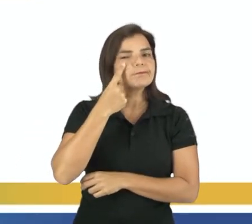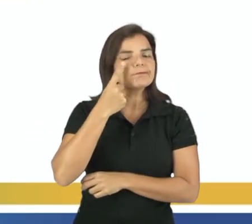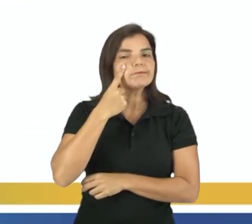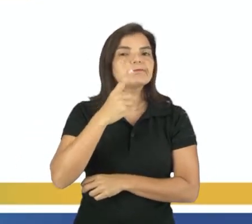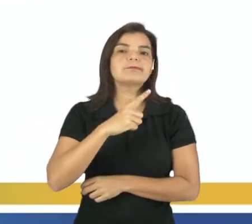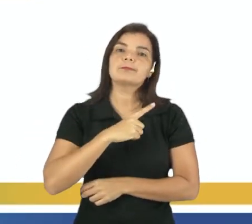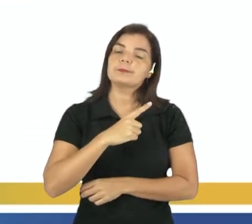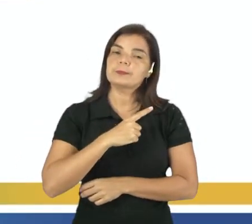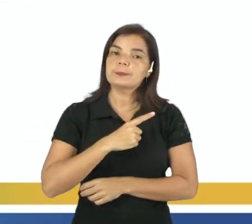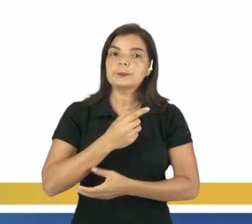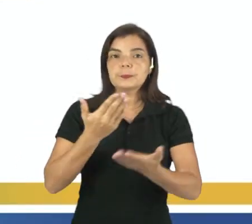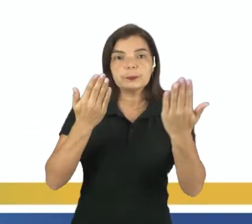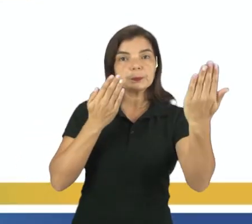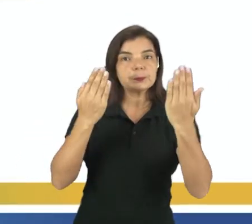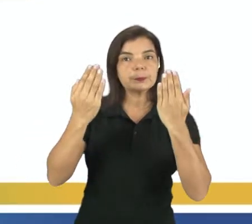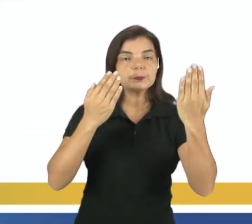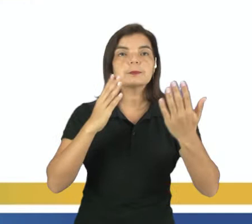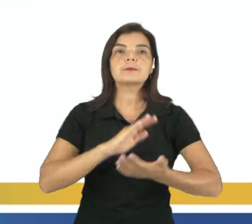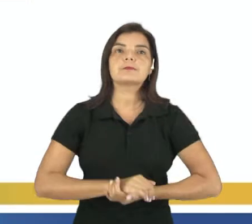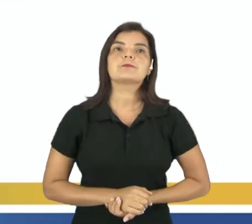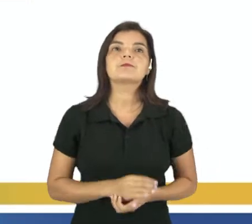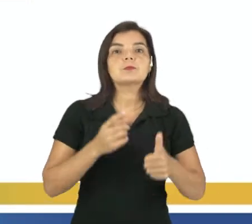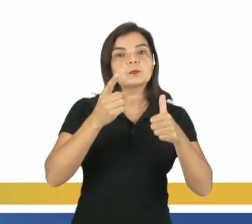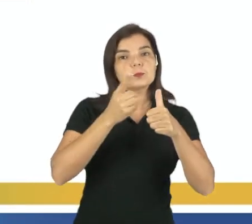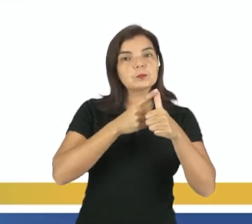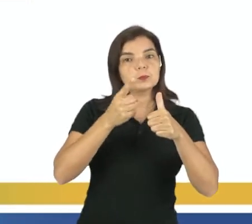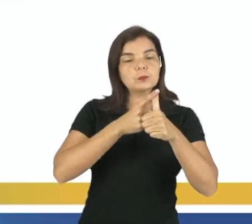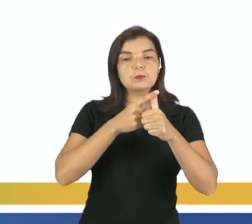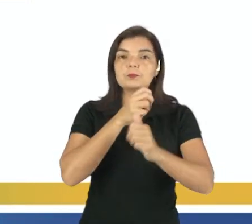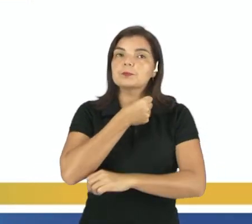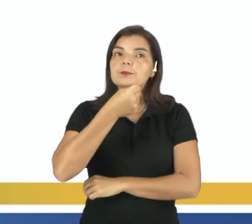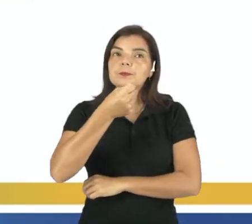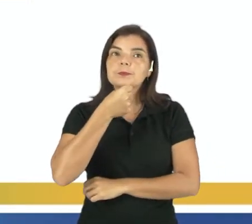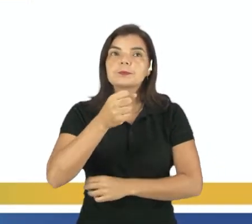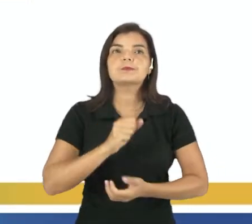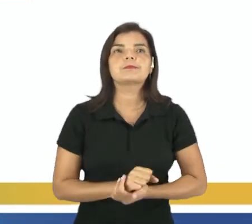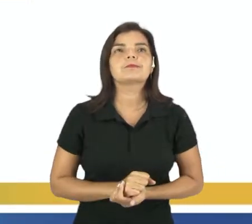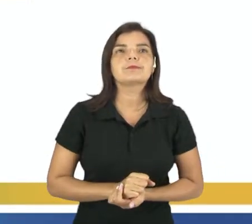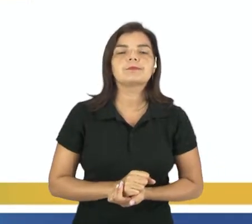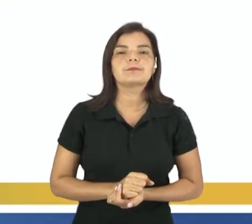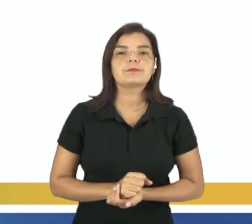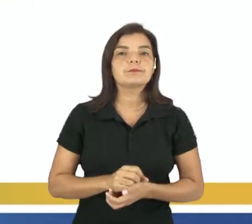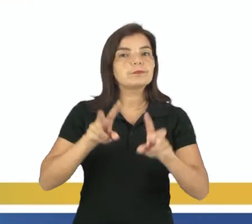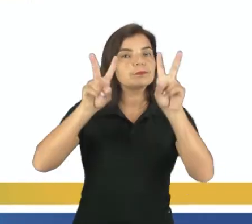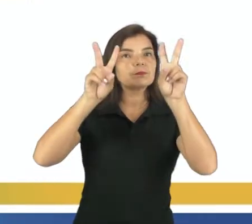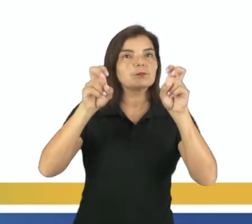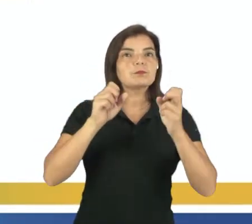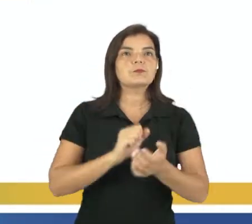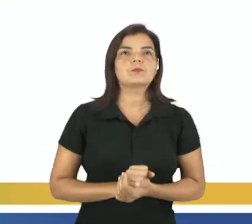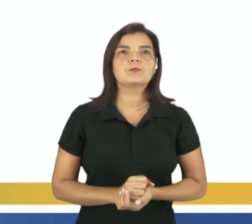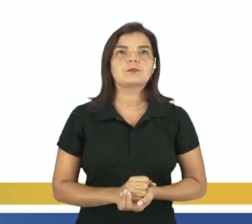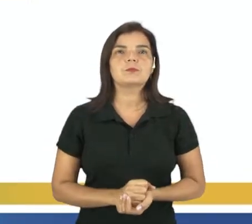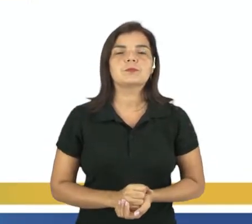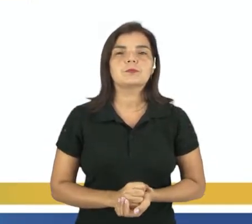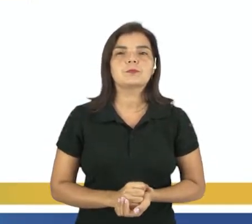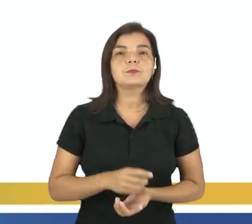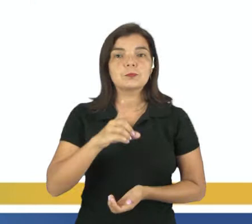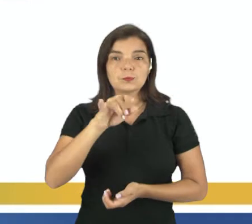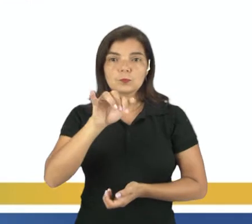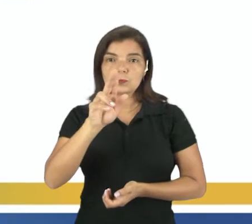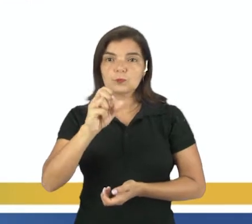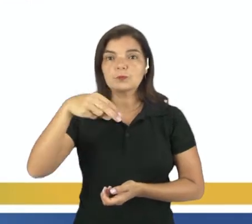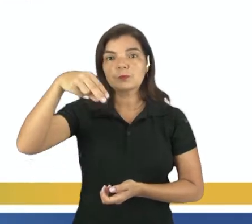poder compará-los. A primeira reportagem, né, do título da reportagem, tirada do Diário